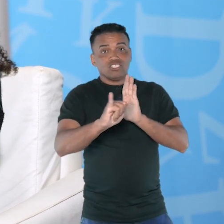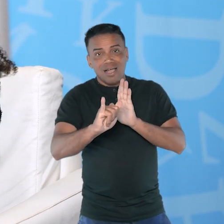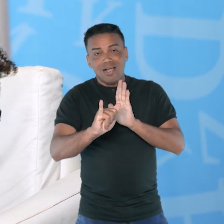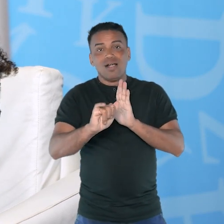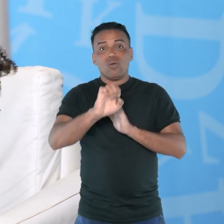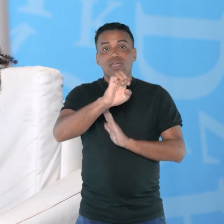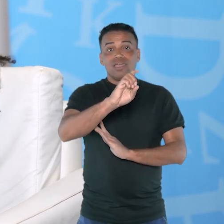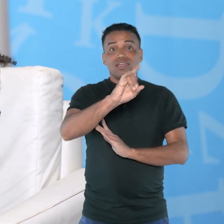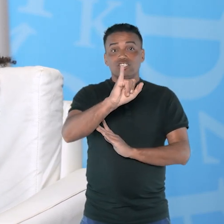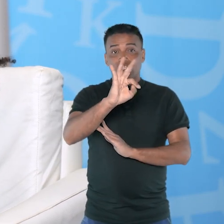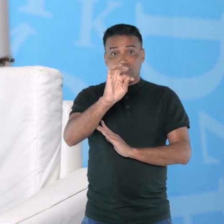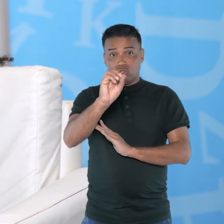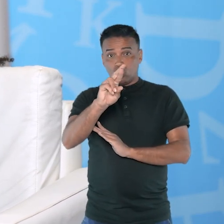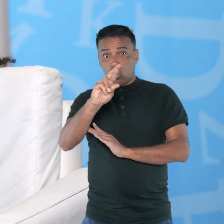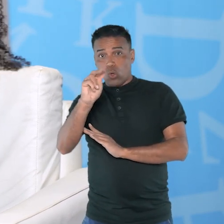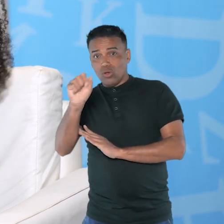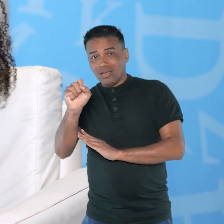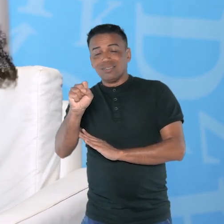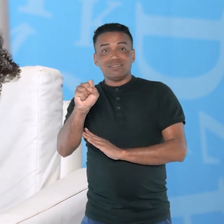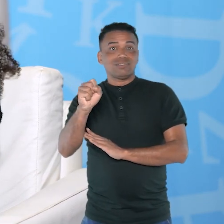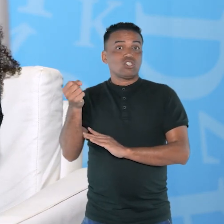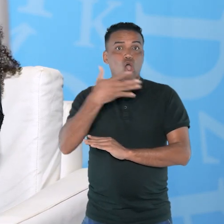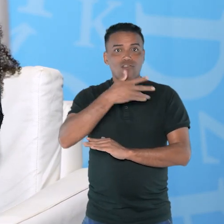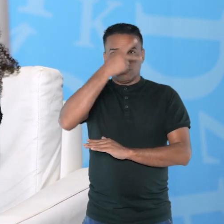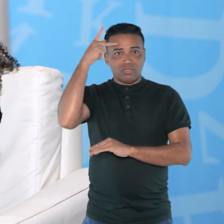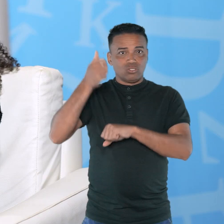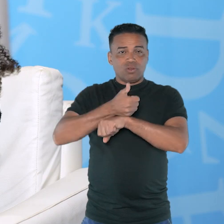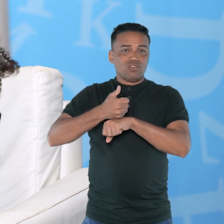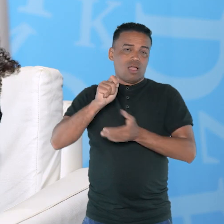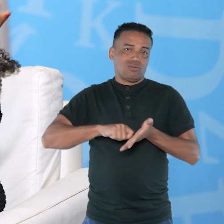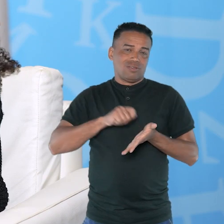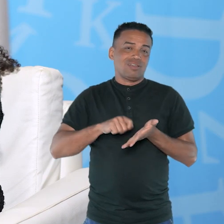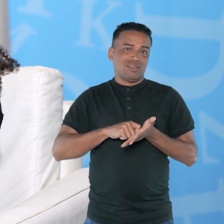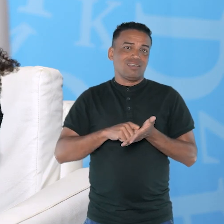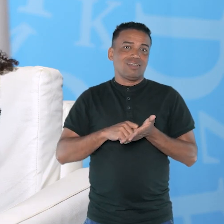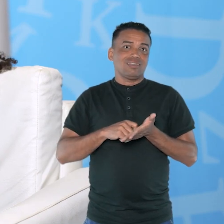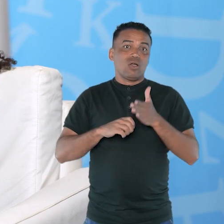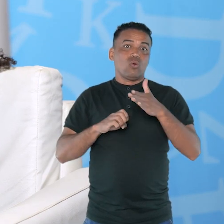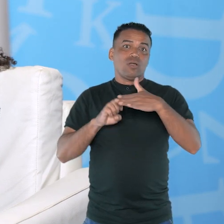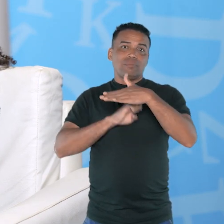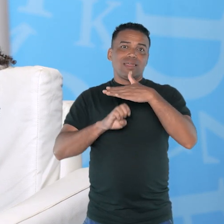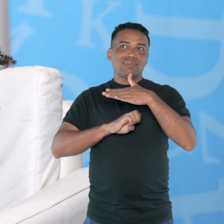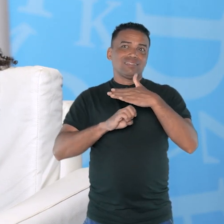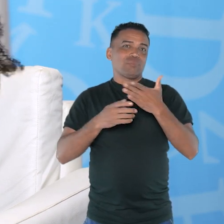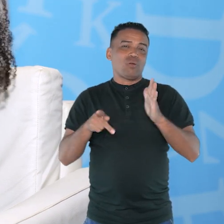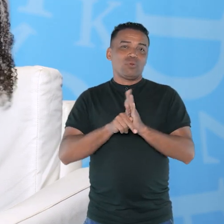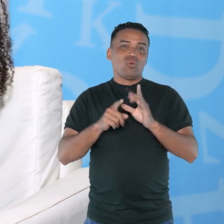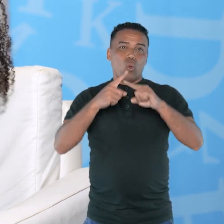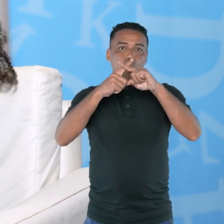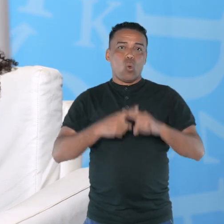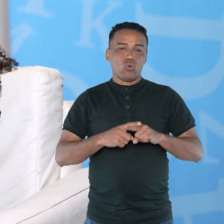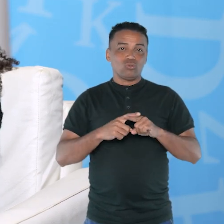que estão buscando novos autores. Por exemplo, a editora Nós participa desse programa, desse concurso com o Marcelino Freire que eu